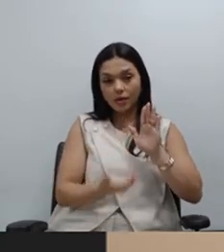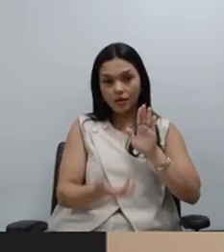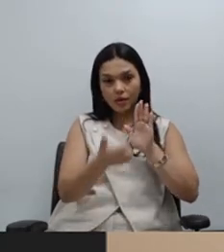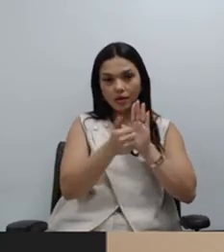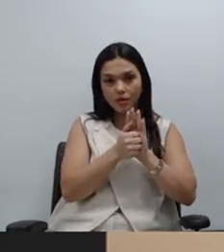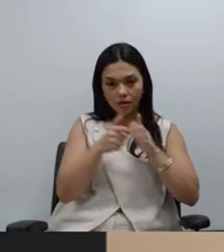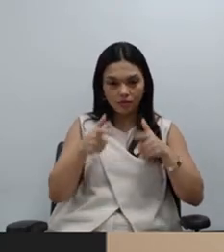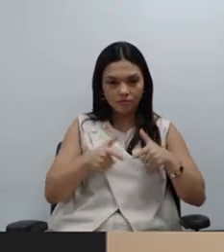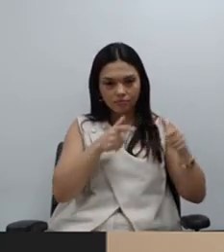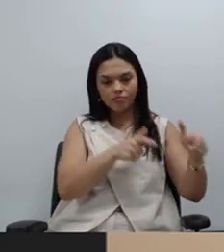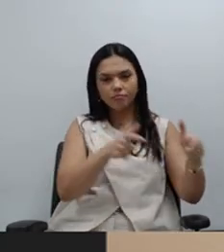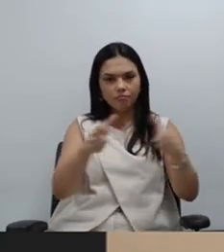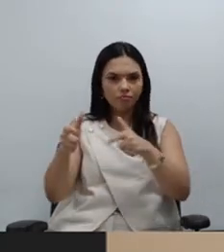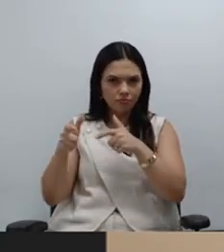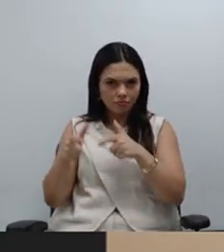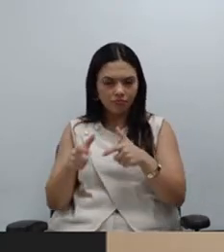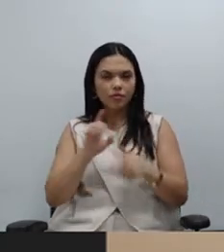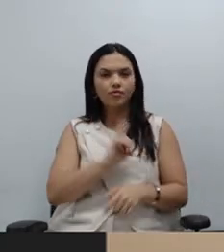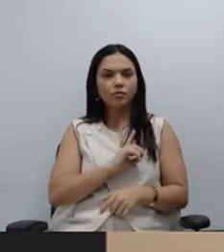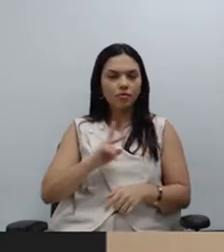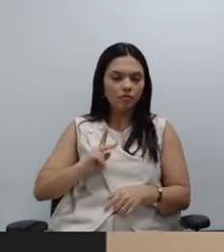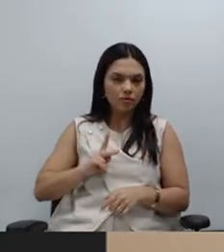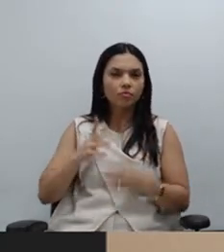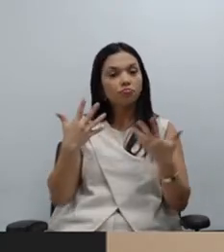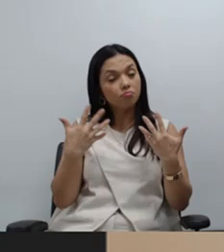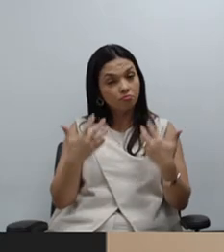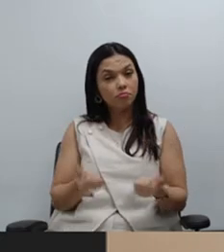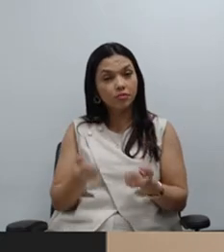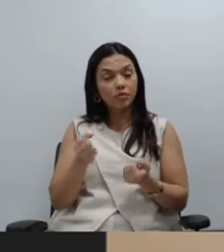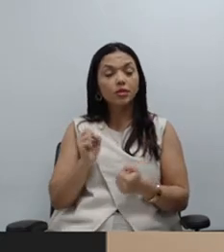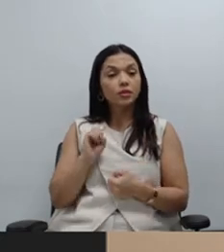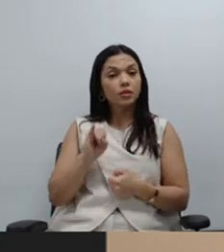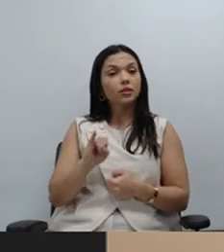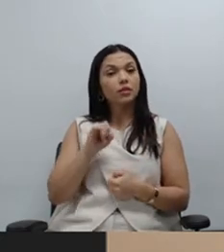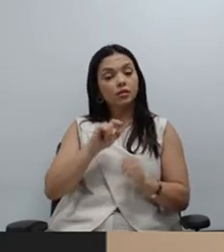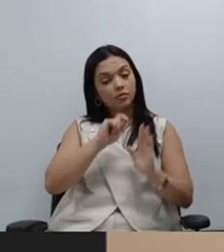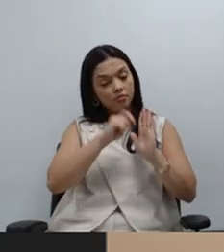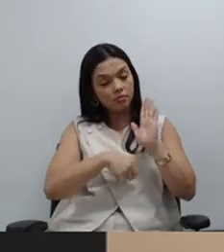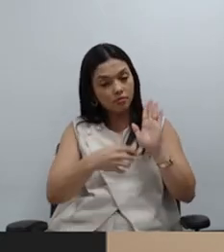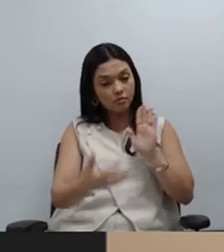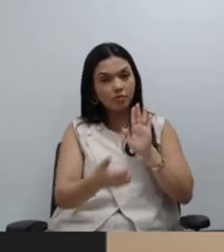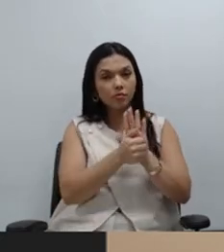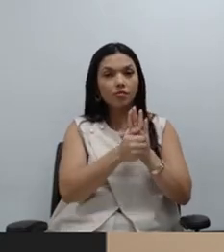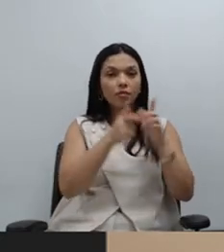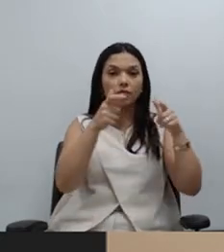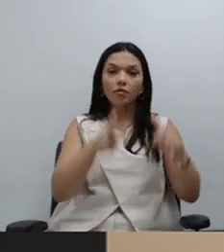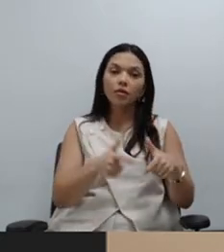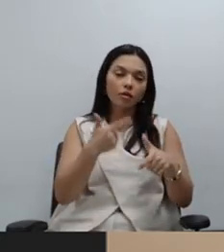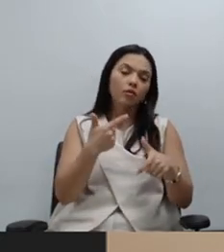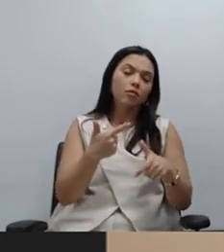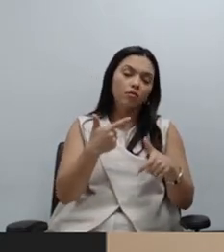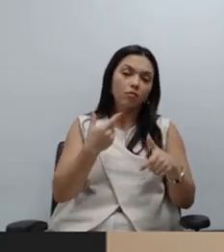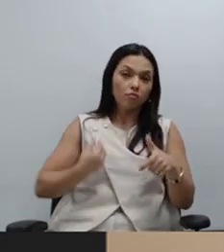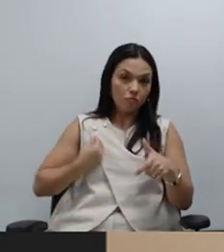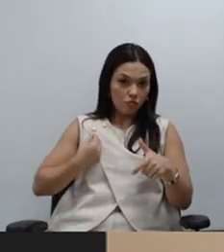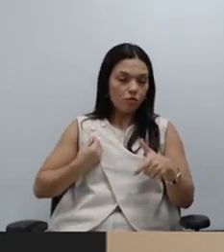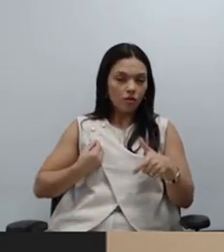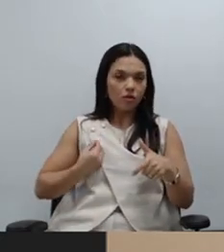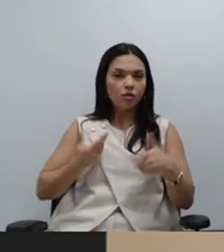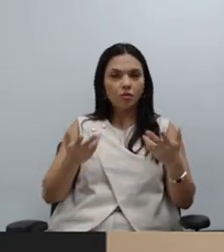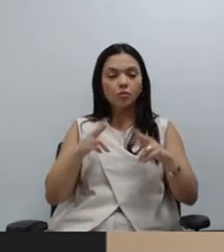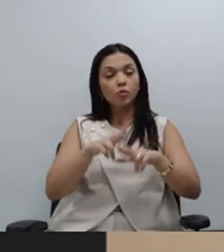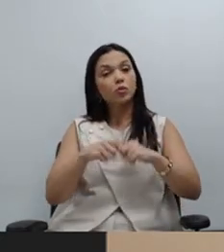locais diversos da lotação originária do defensor será admitida, desde que esse também tenha se inscrito para a localidade em que esteja lotado. Friso,